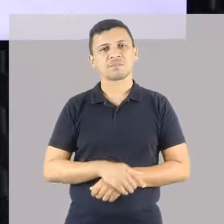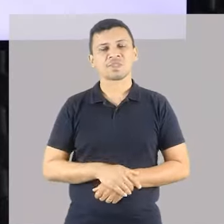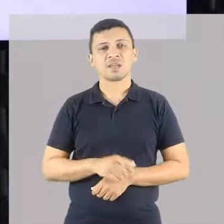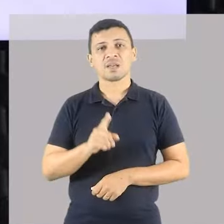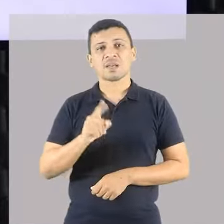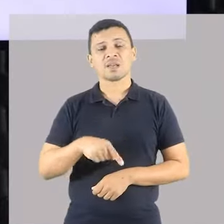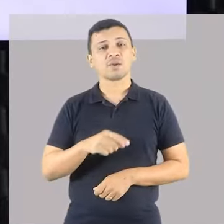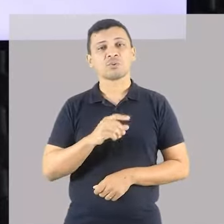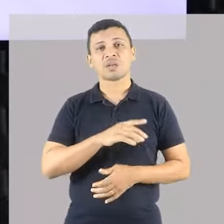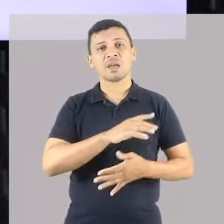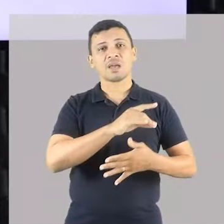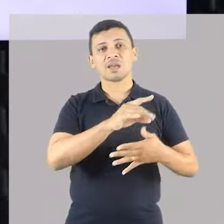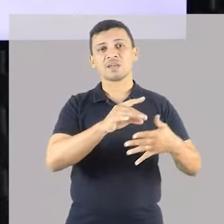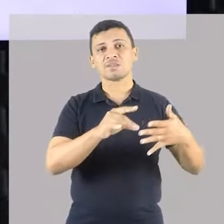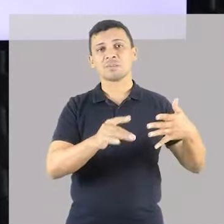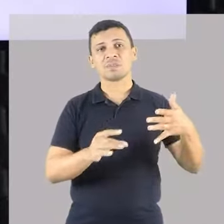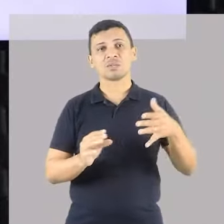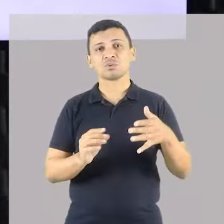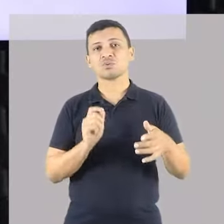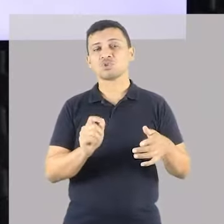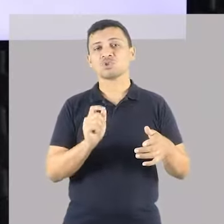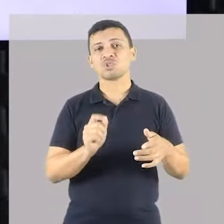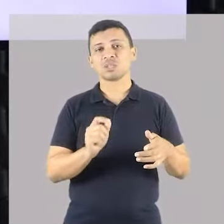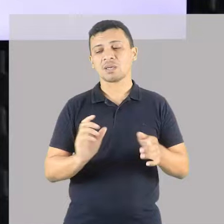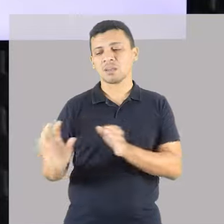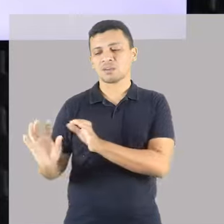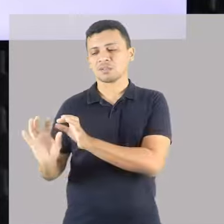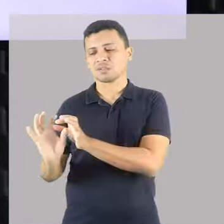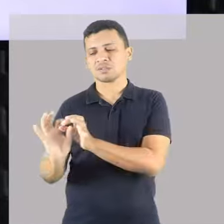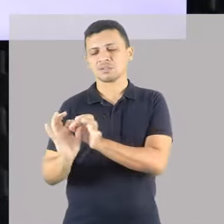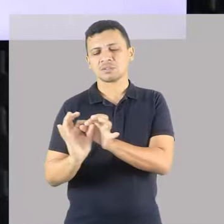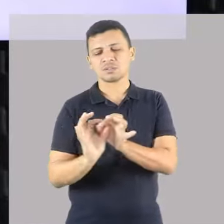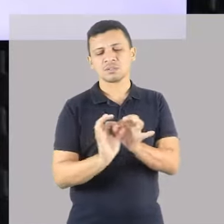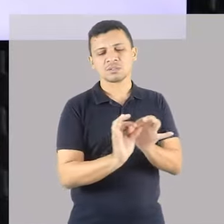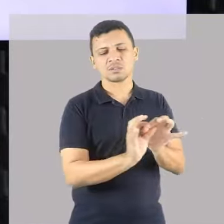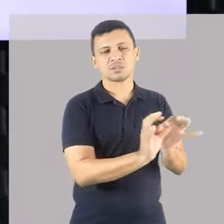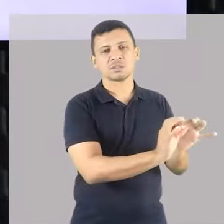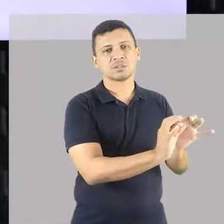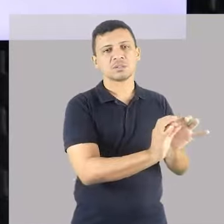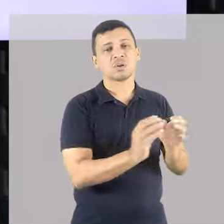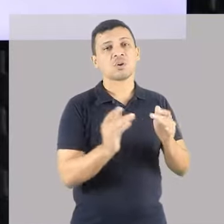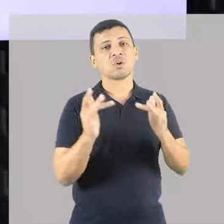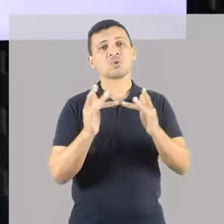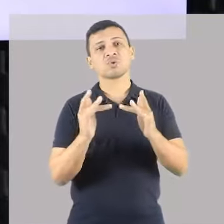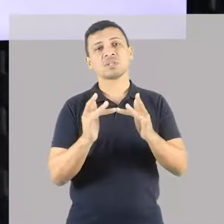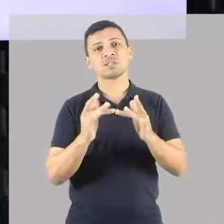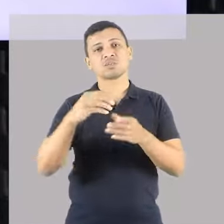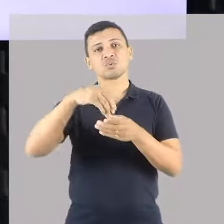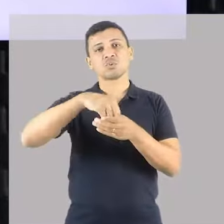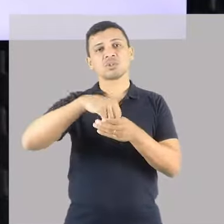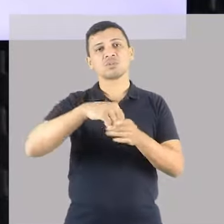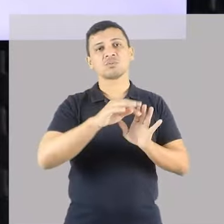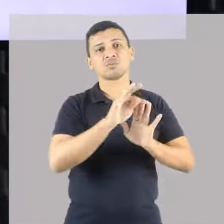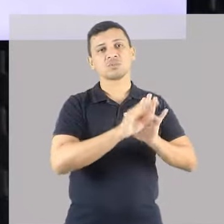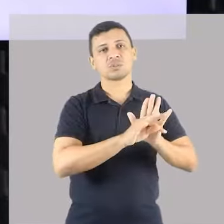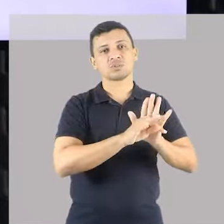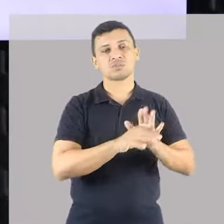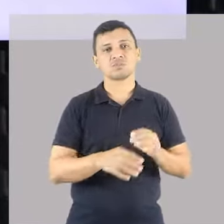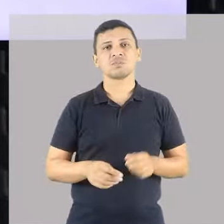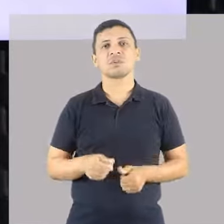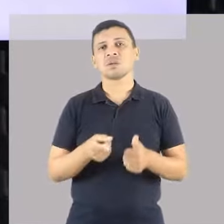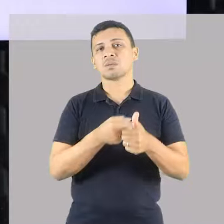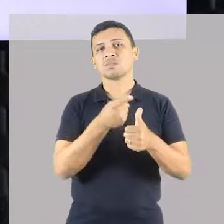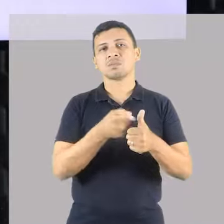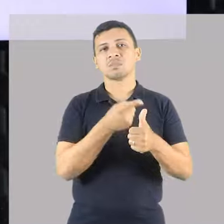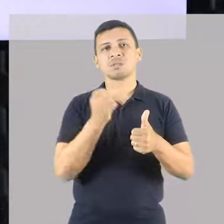de elementos de ligação Esse é o papel da coesão são elementos de conexão dentro do texto primeiro ponto importante um